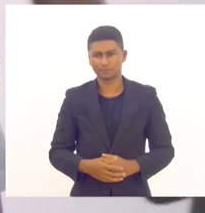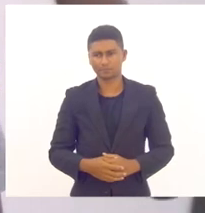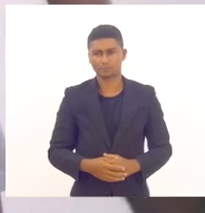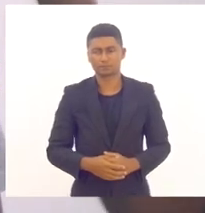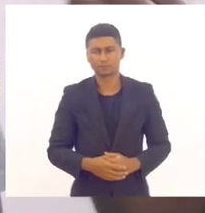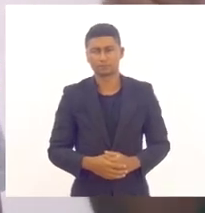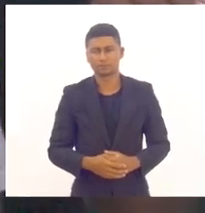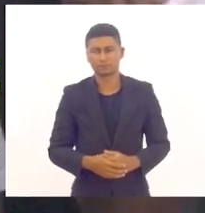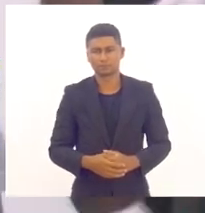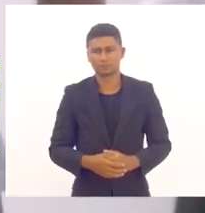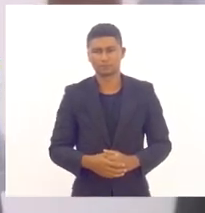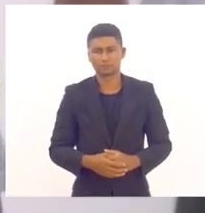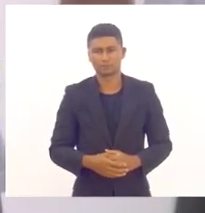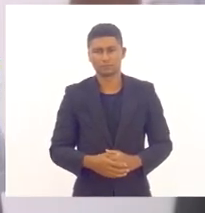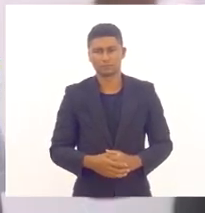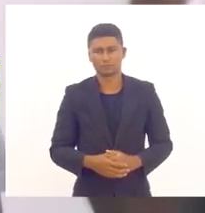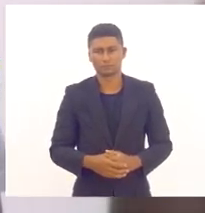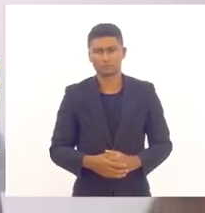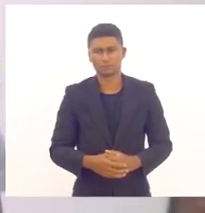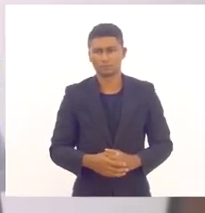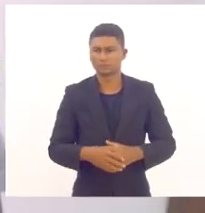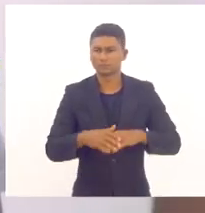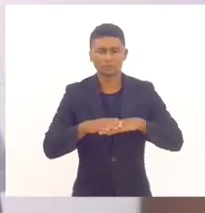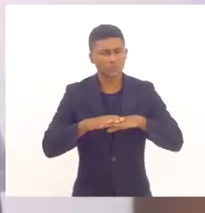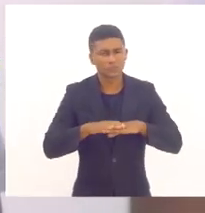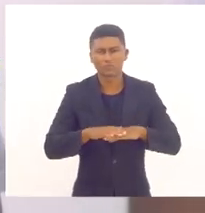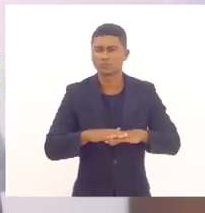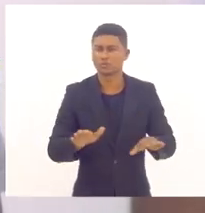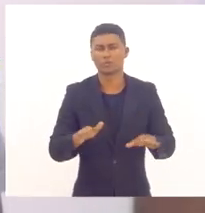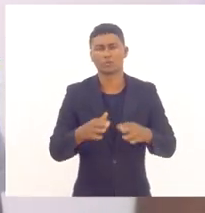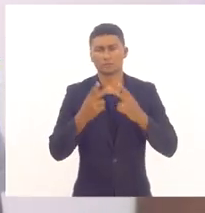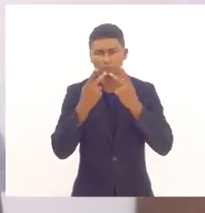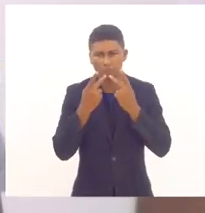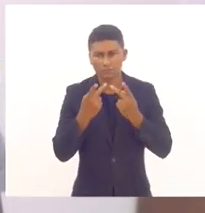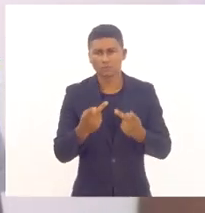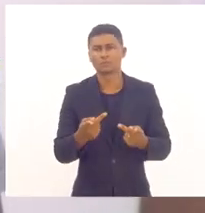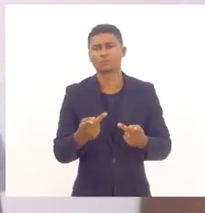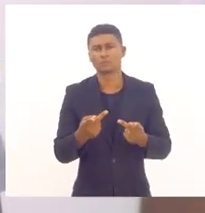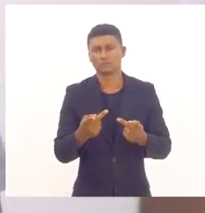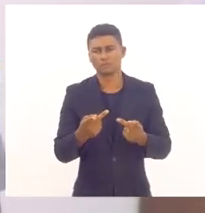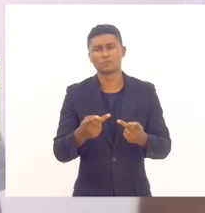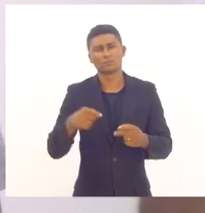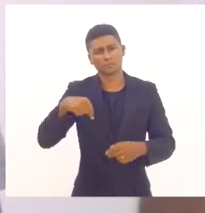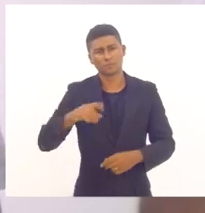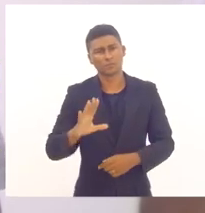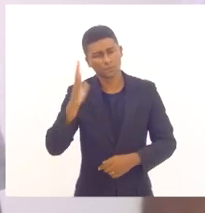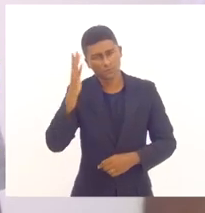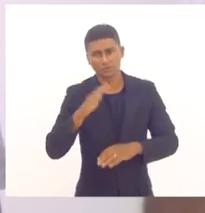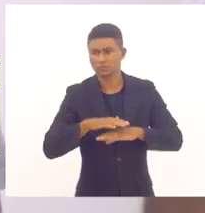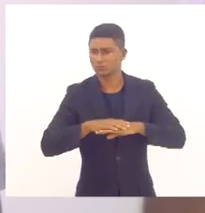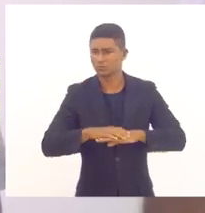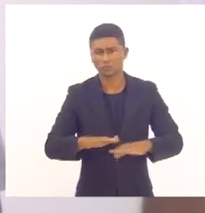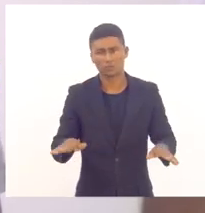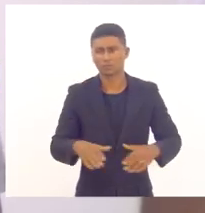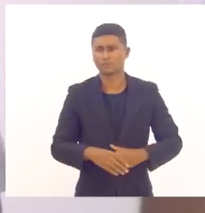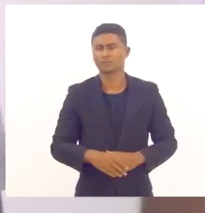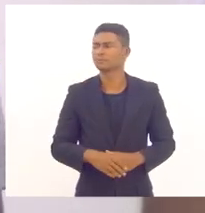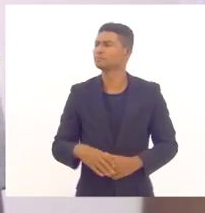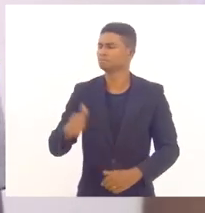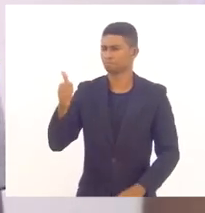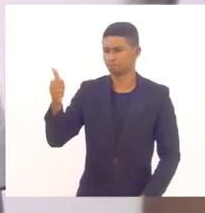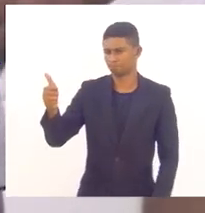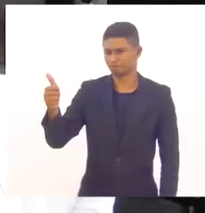Eu acho que mais isso aí que tinha que falar mesmo, entendeu? Sobre o que está acontecendo aqui hoje.